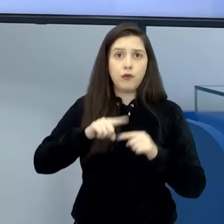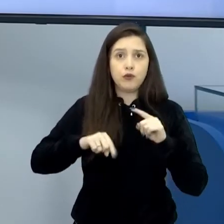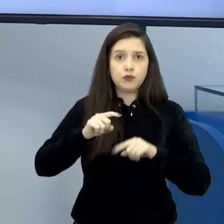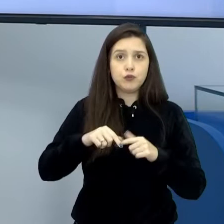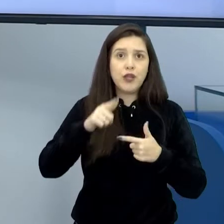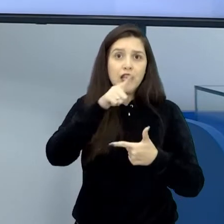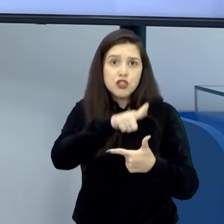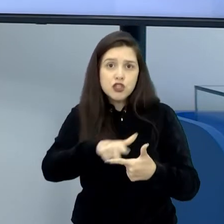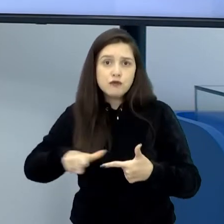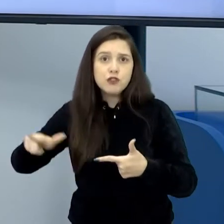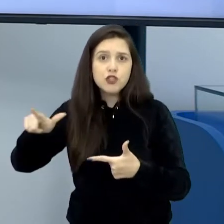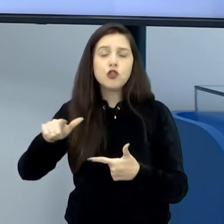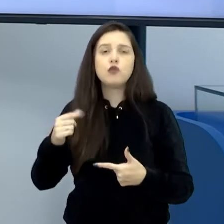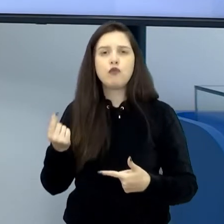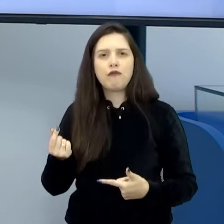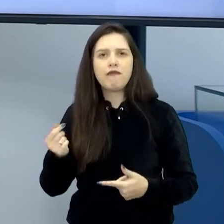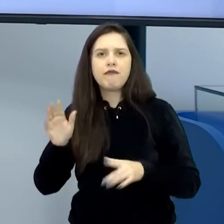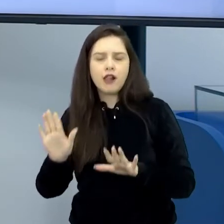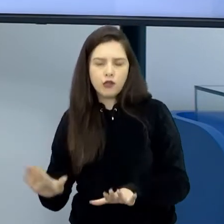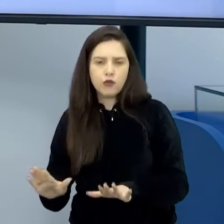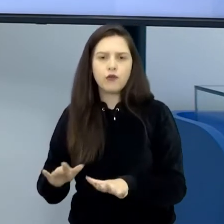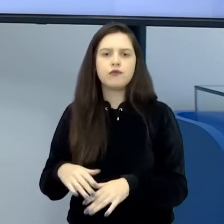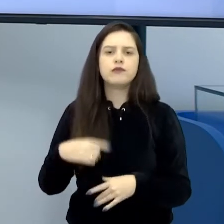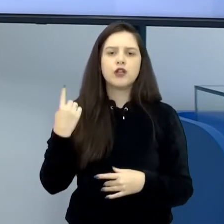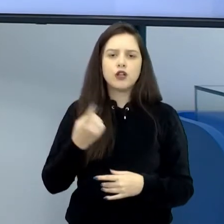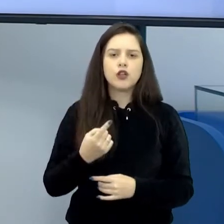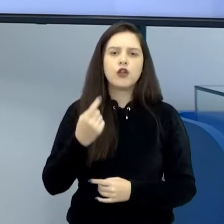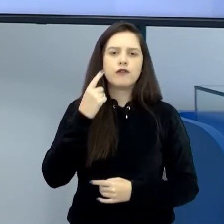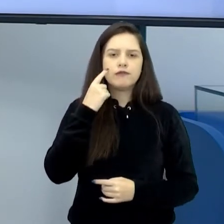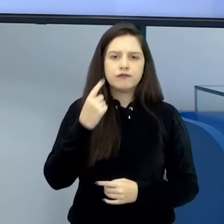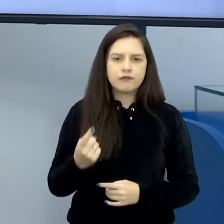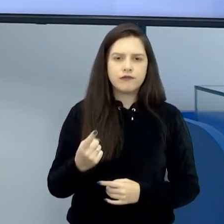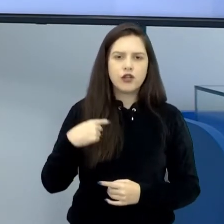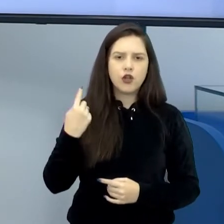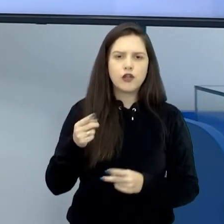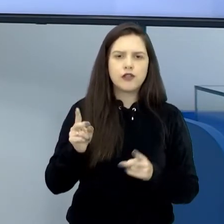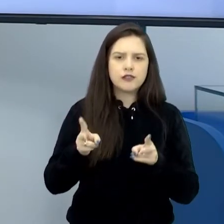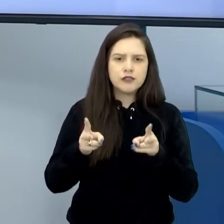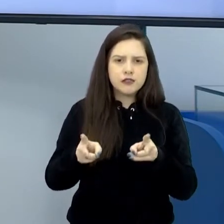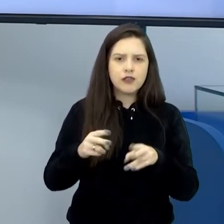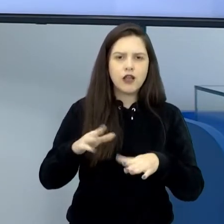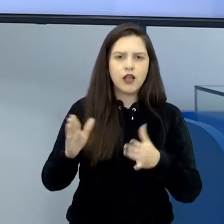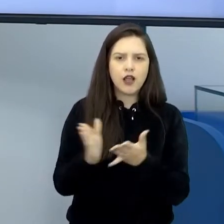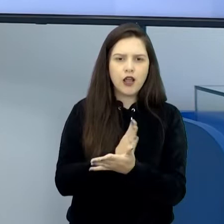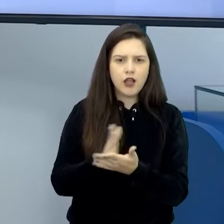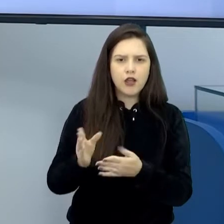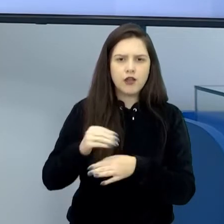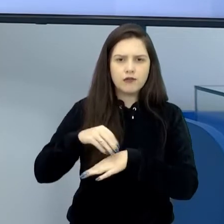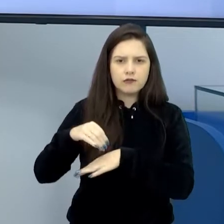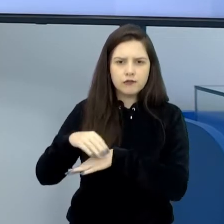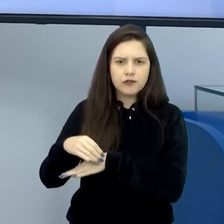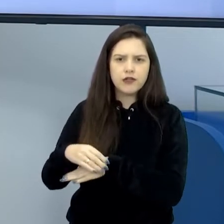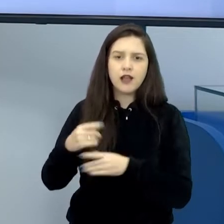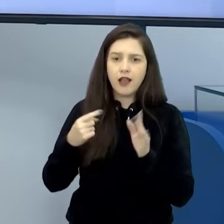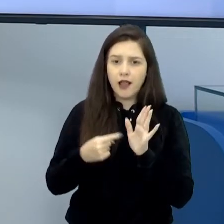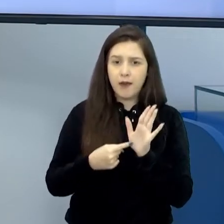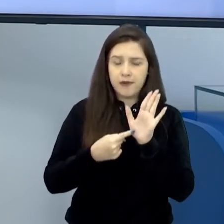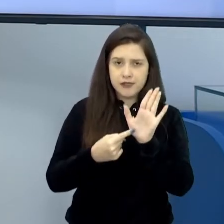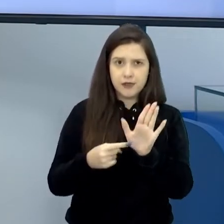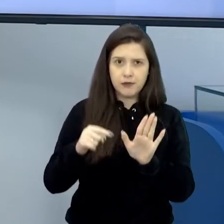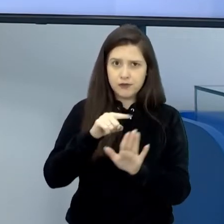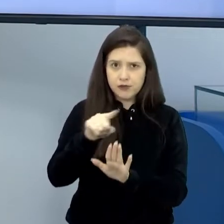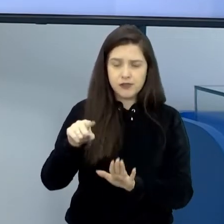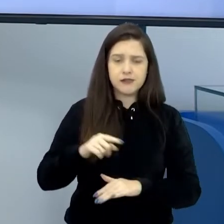dividido pelo valor do reagente. E aí então logo em seguida eu vou obter o meu valor de constante de equilíbrio que nós vamos representar logo